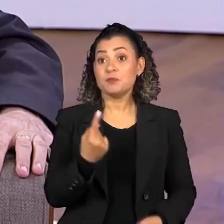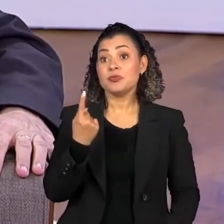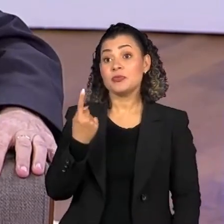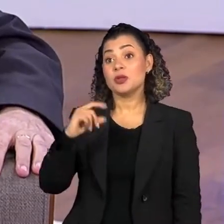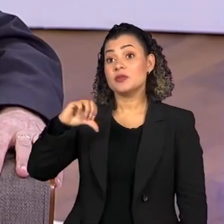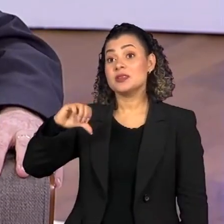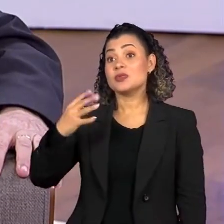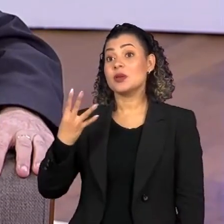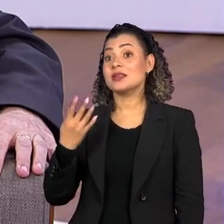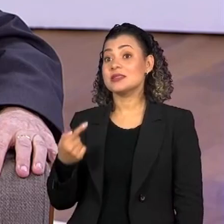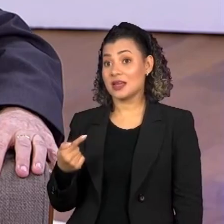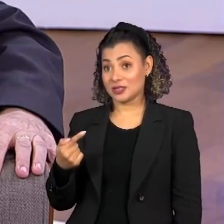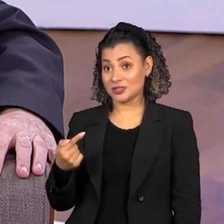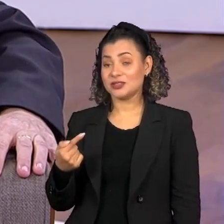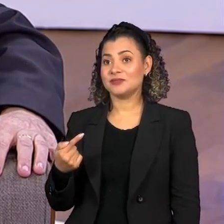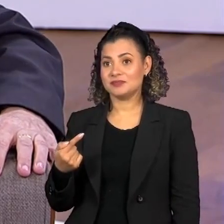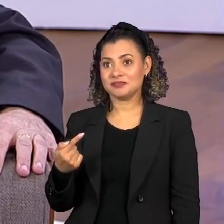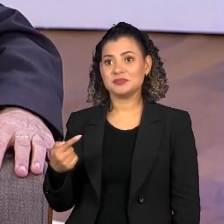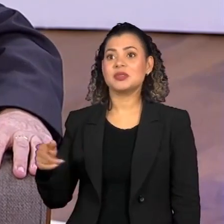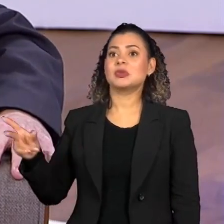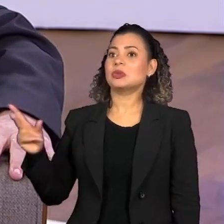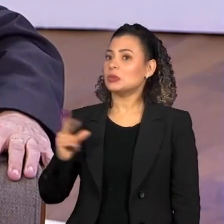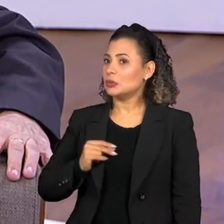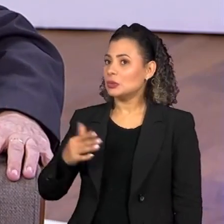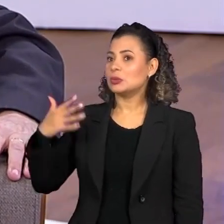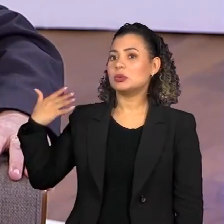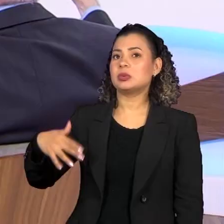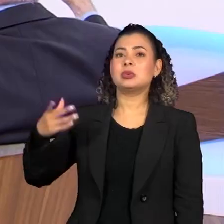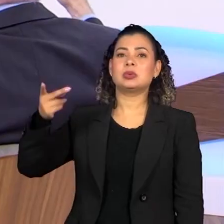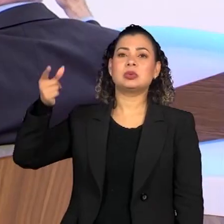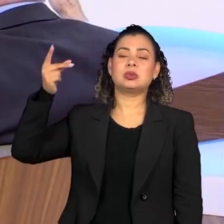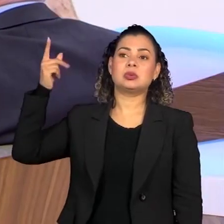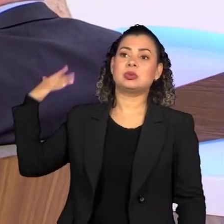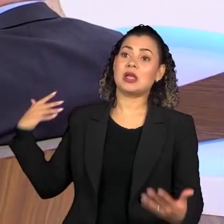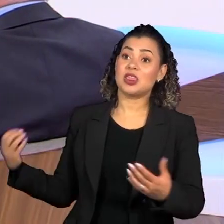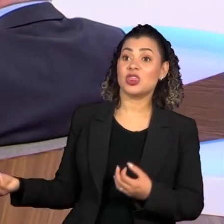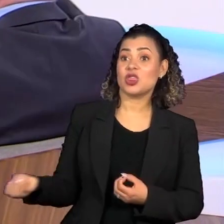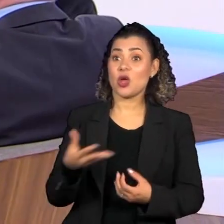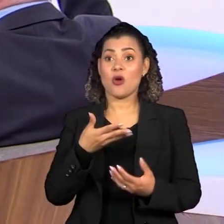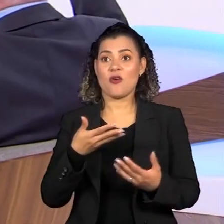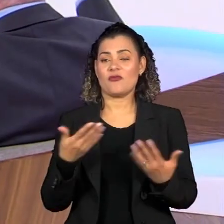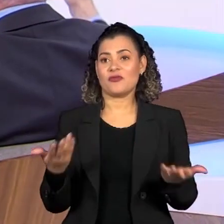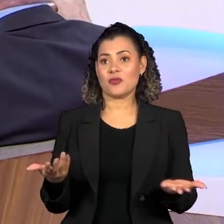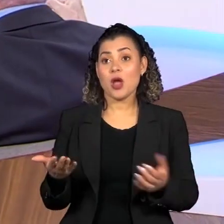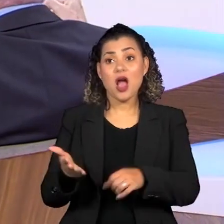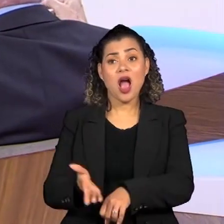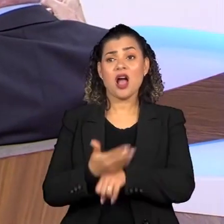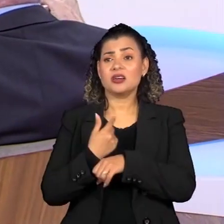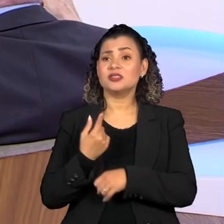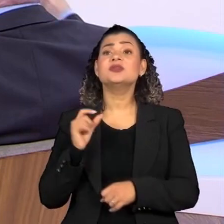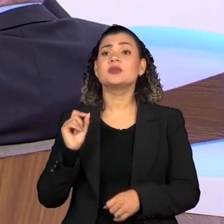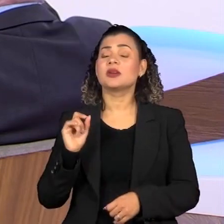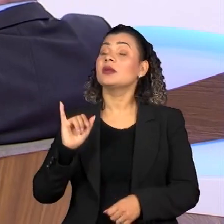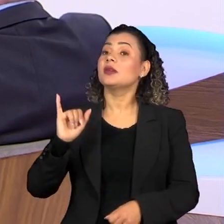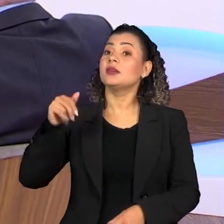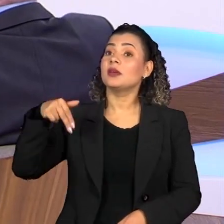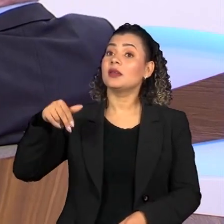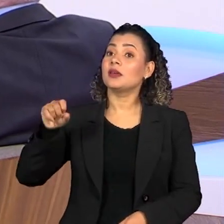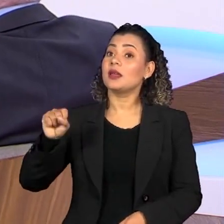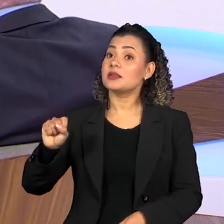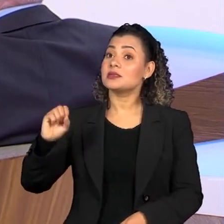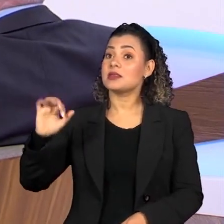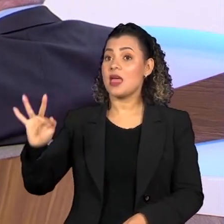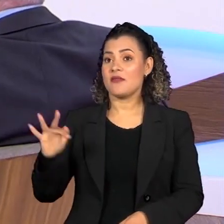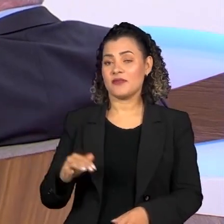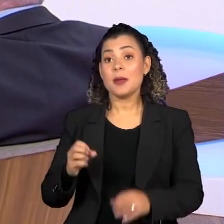1947 é uma coisa inovadora muito antes do INSS tá lá na